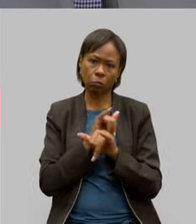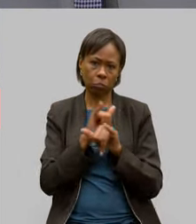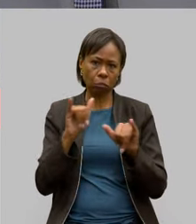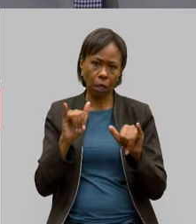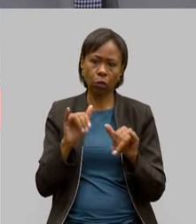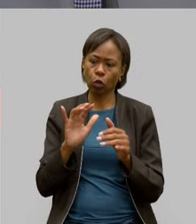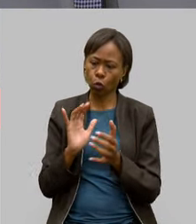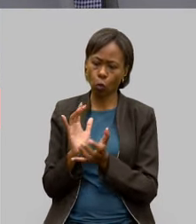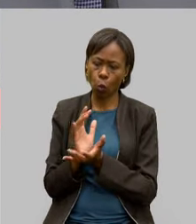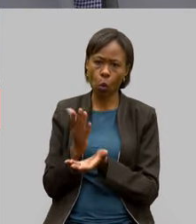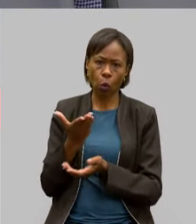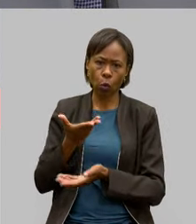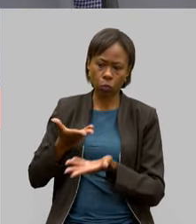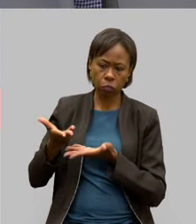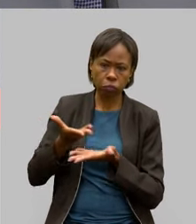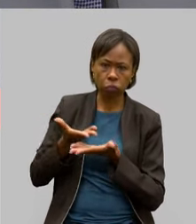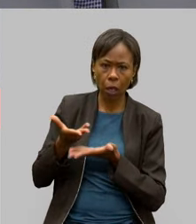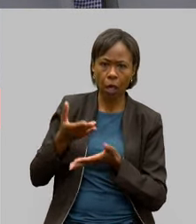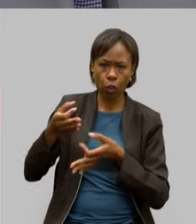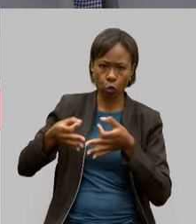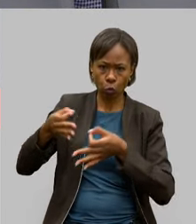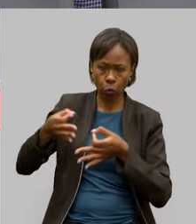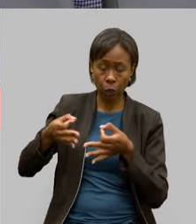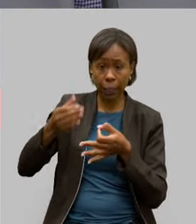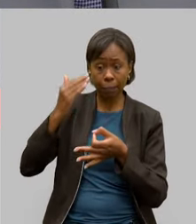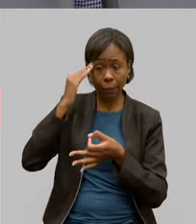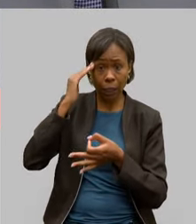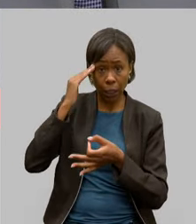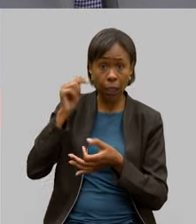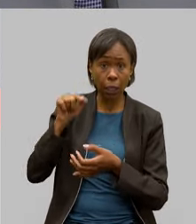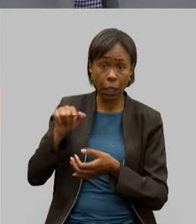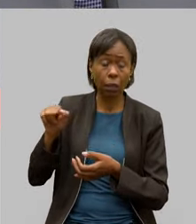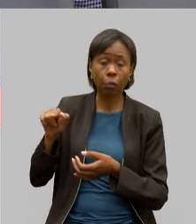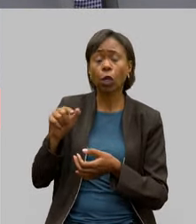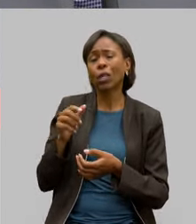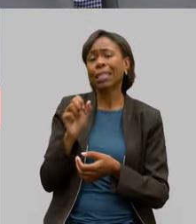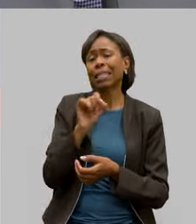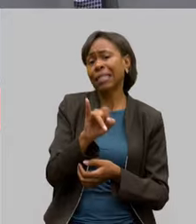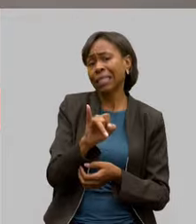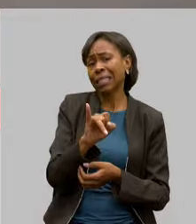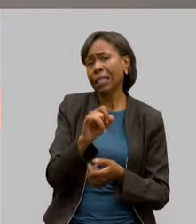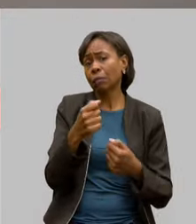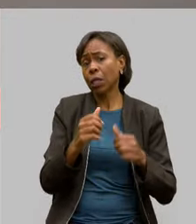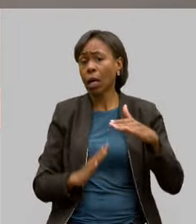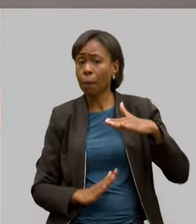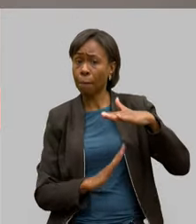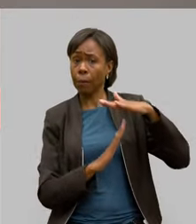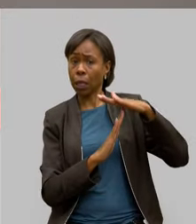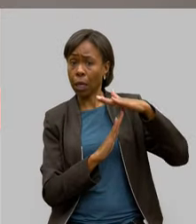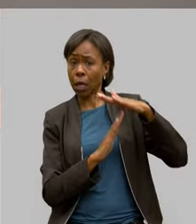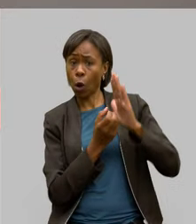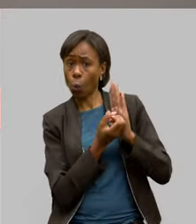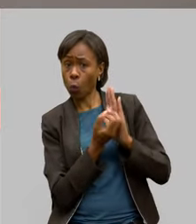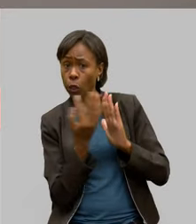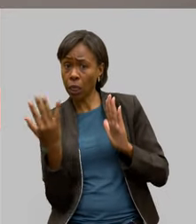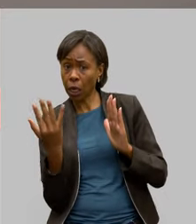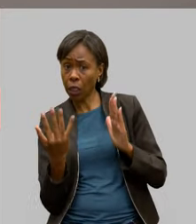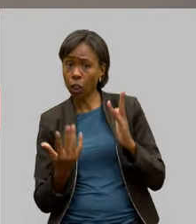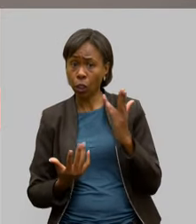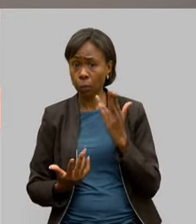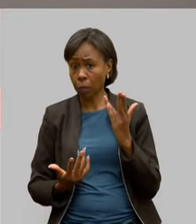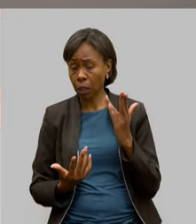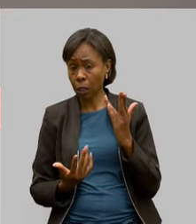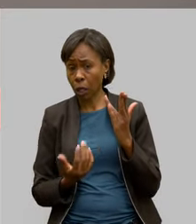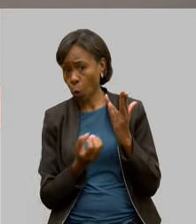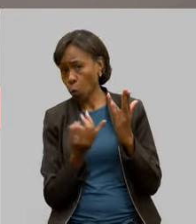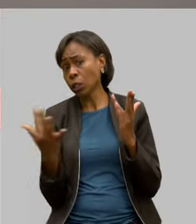tem diversidade de entendimentos sobre a questão de se deve se limitar a quantidade de plantas e aí Eu repito o que